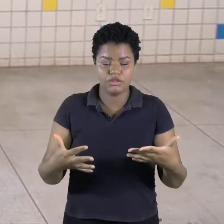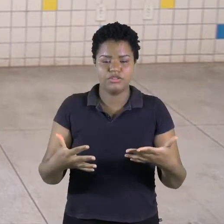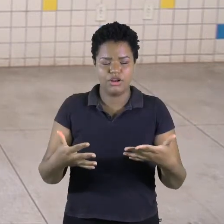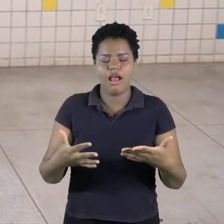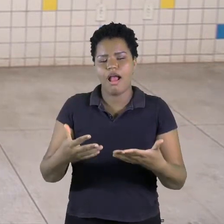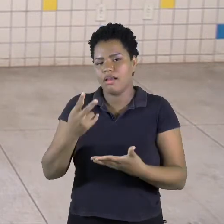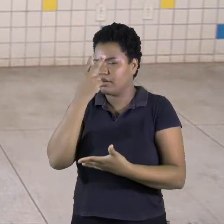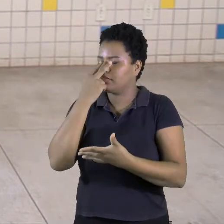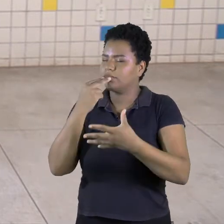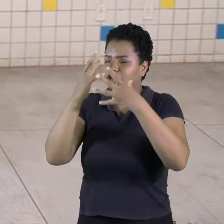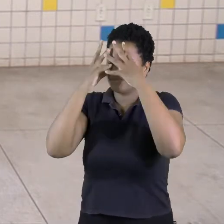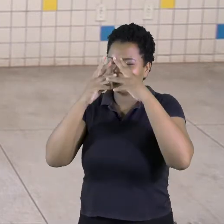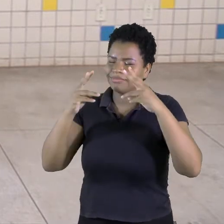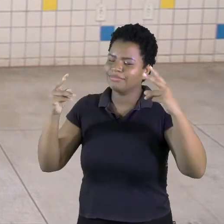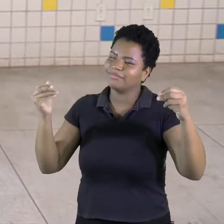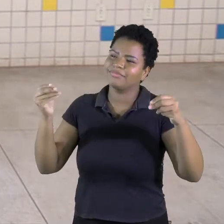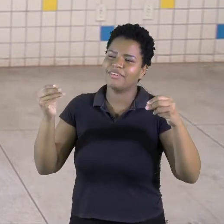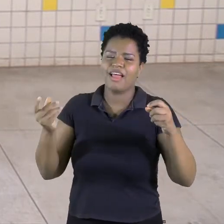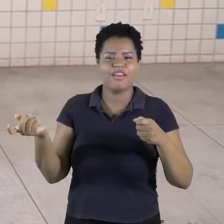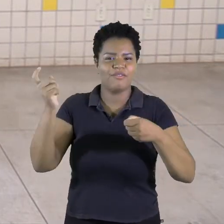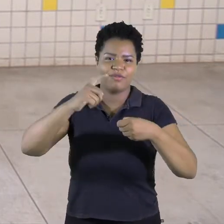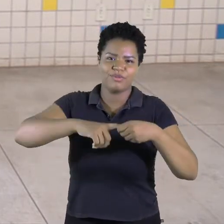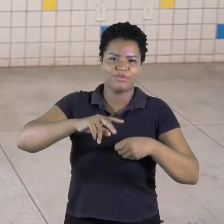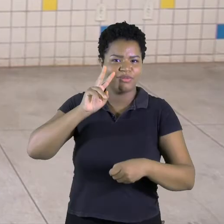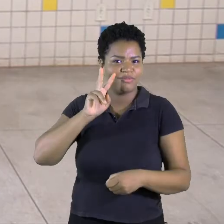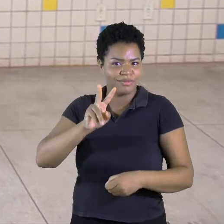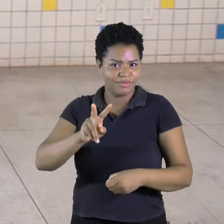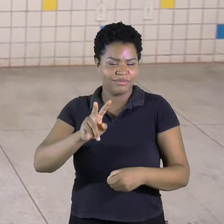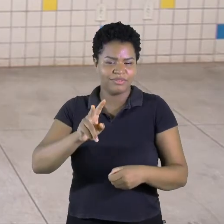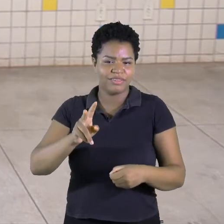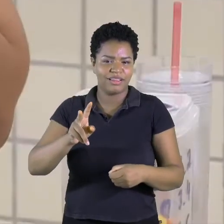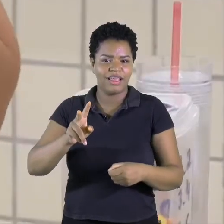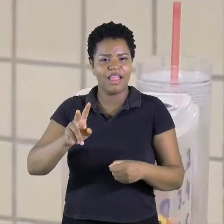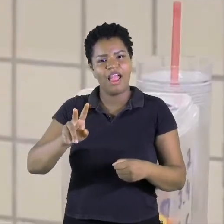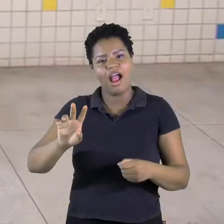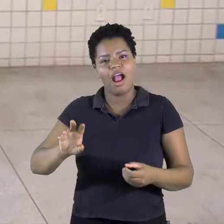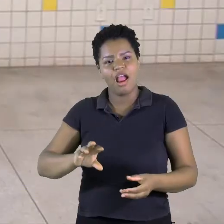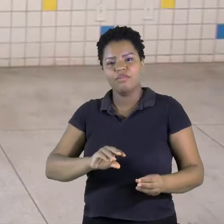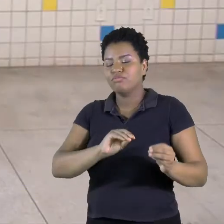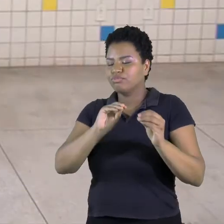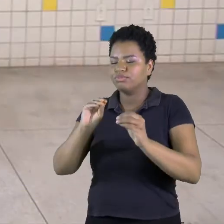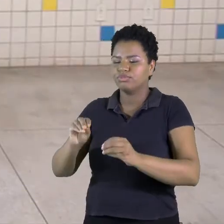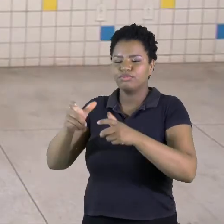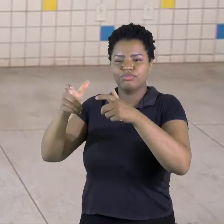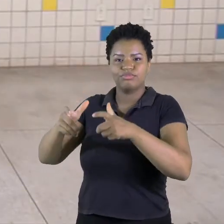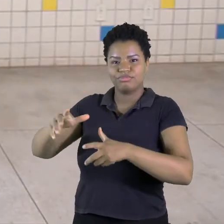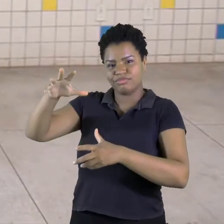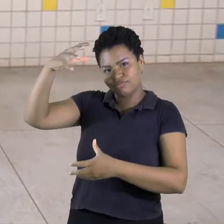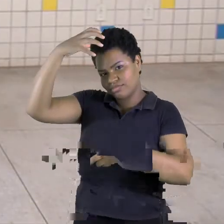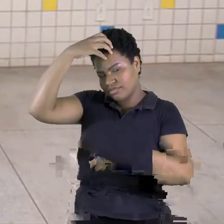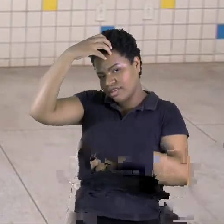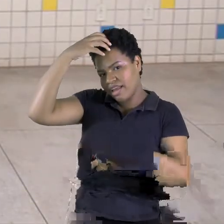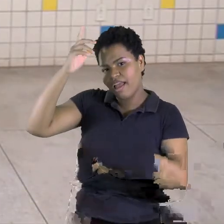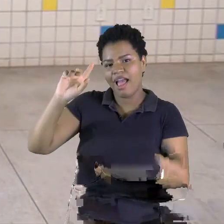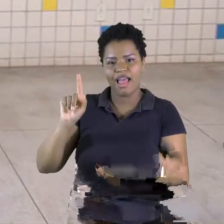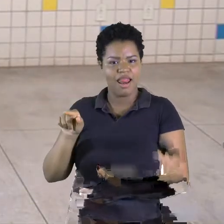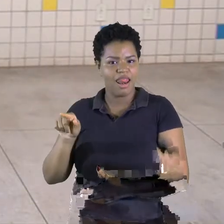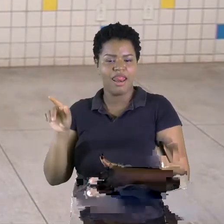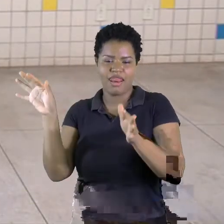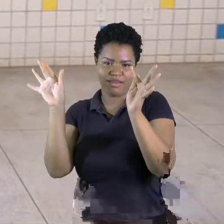ele voltou a enxergar. E foram para o seu reino, e lá foram felizes. Vocês prestaram